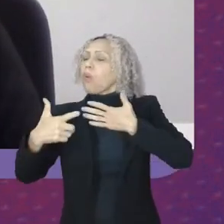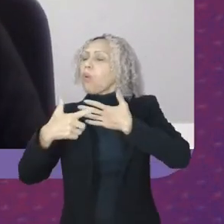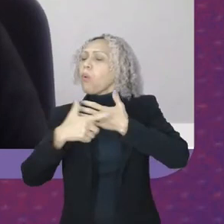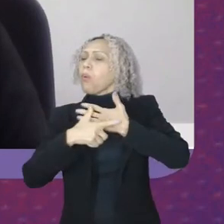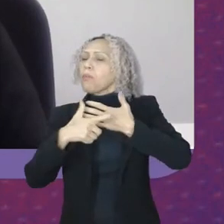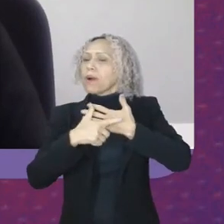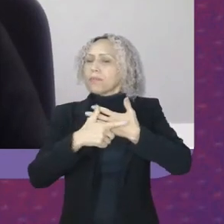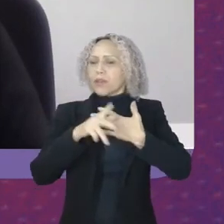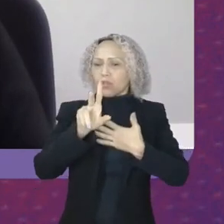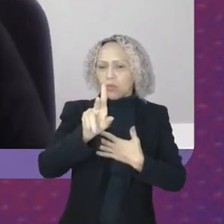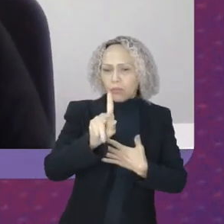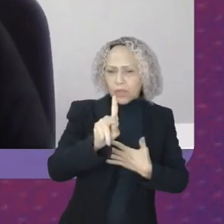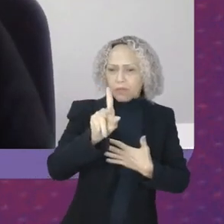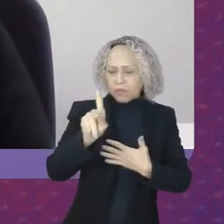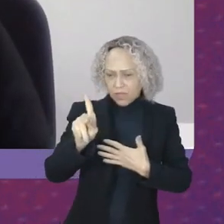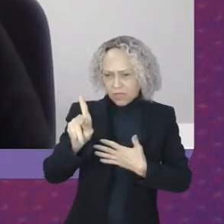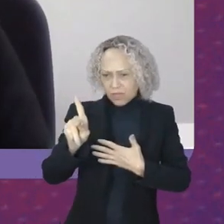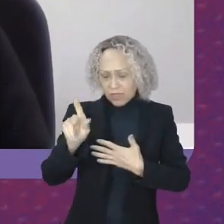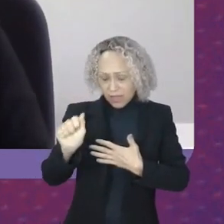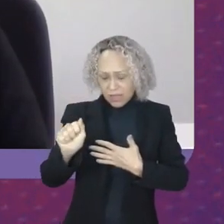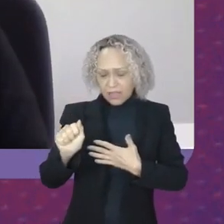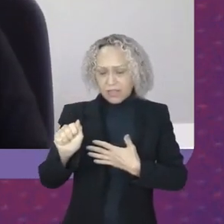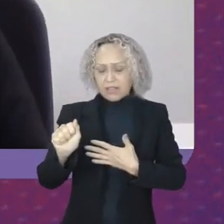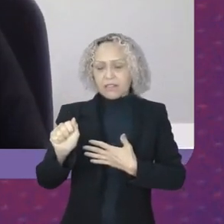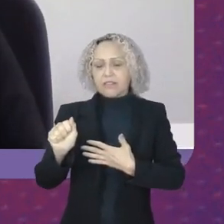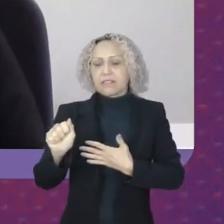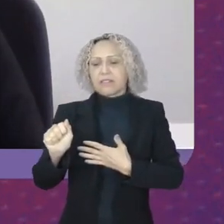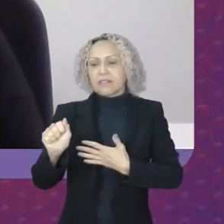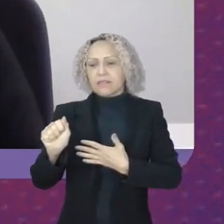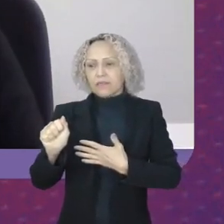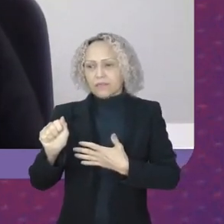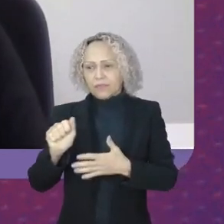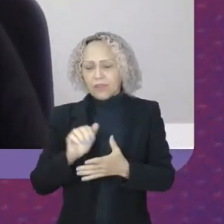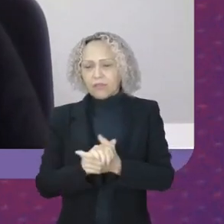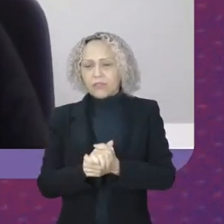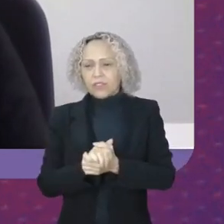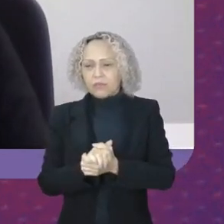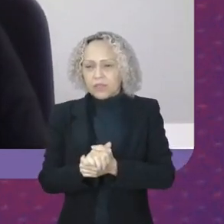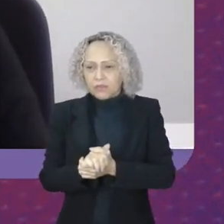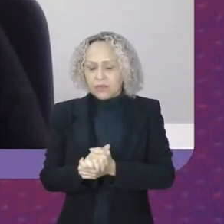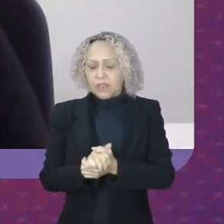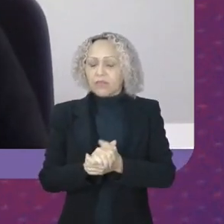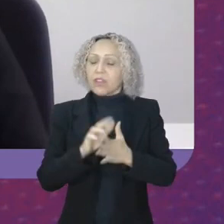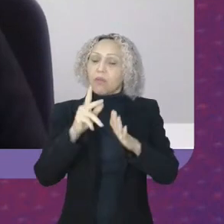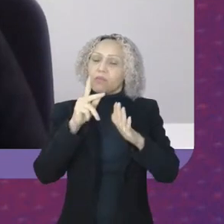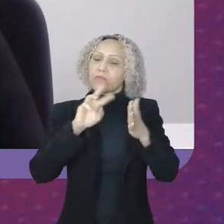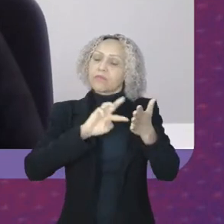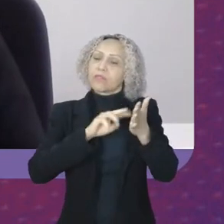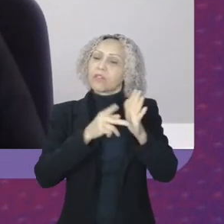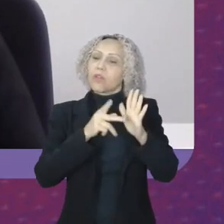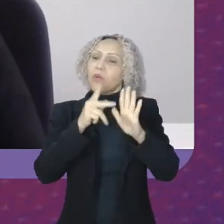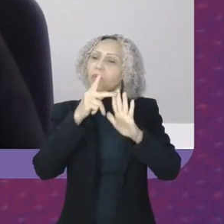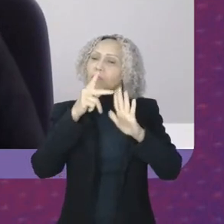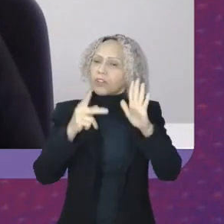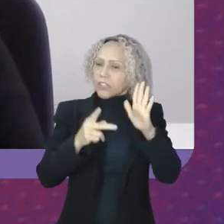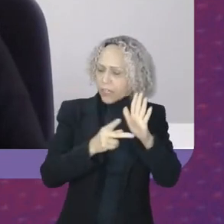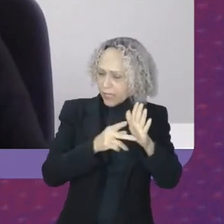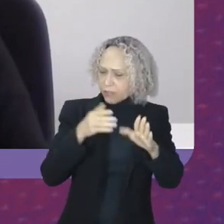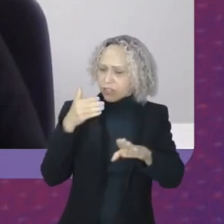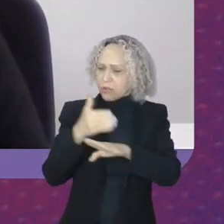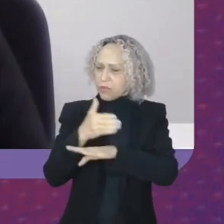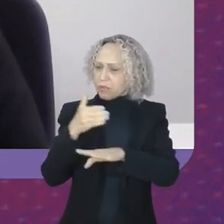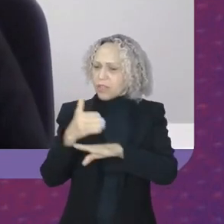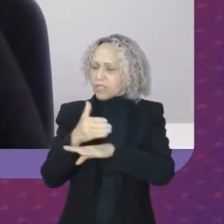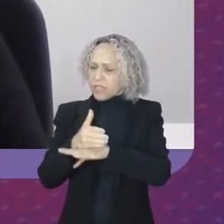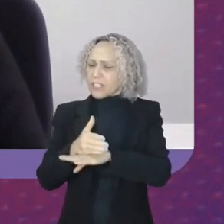e ouvir um pouco de vocês sobre a secretaria e sobre esse ministério conquistado neste governo do presidente